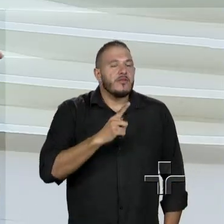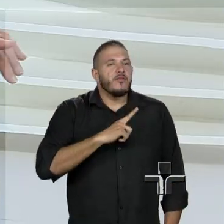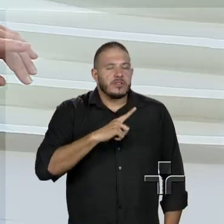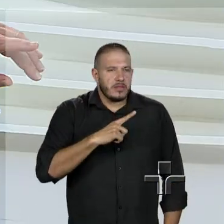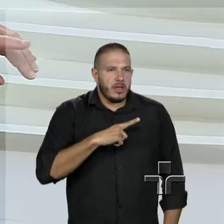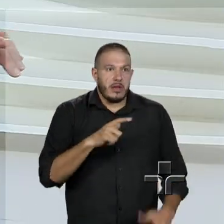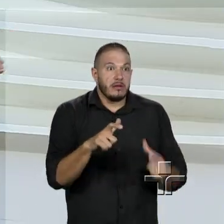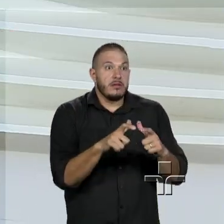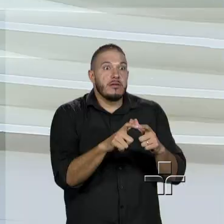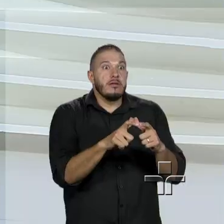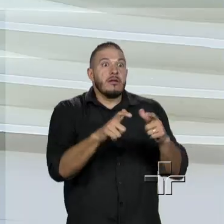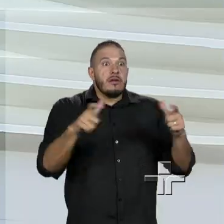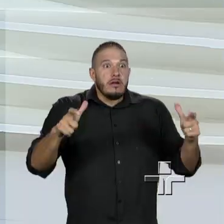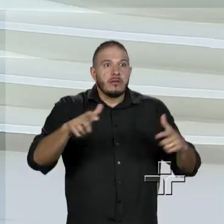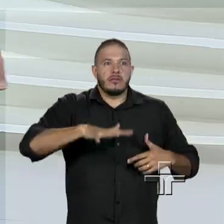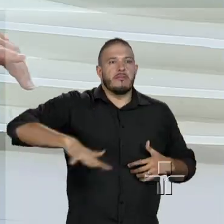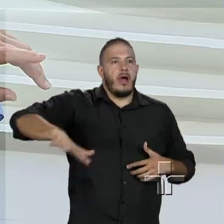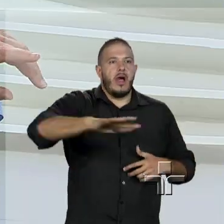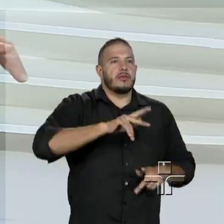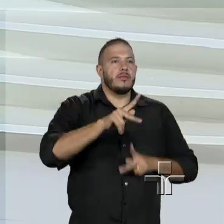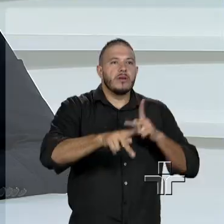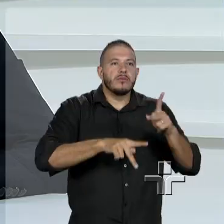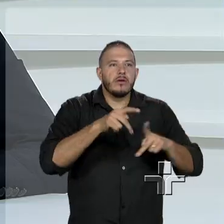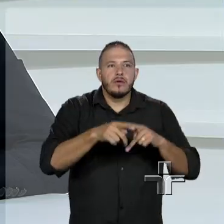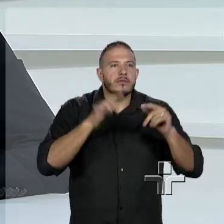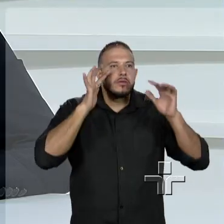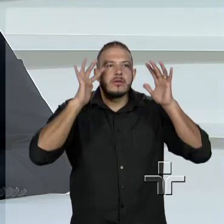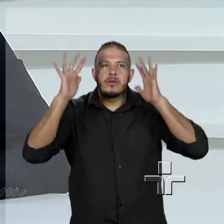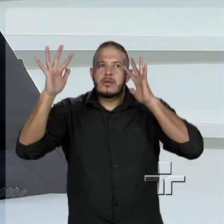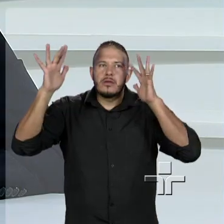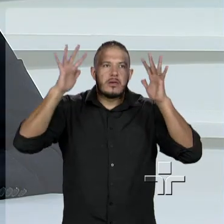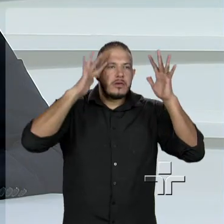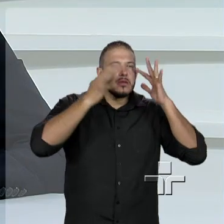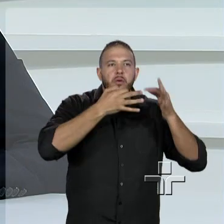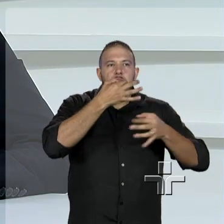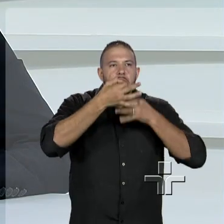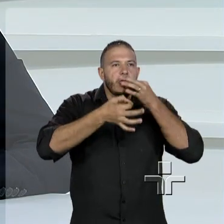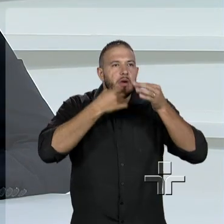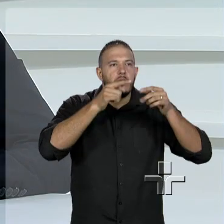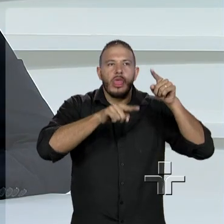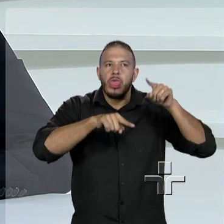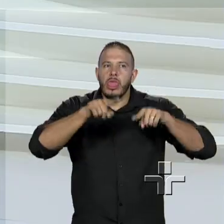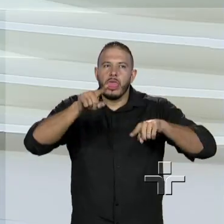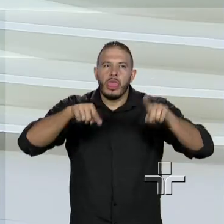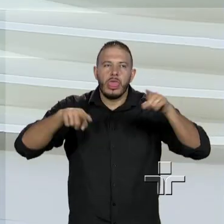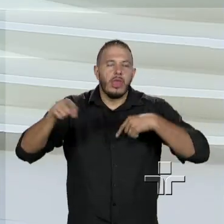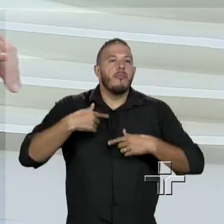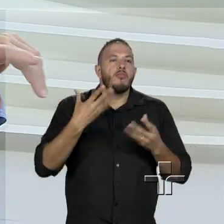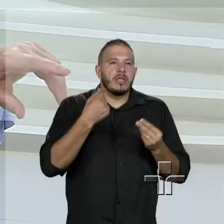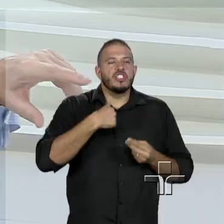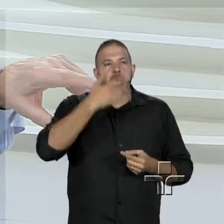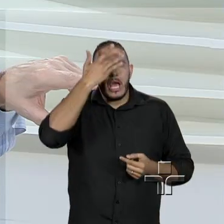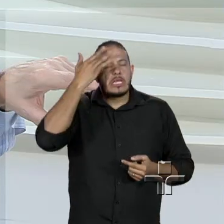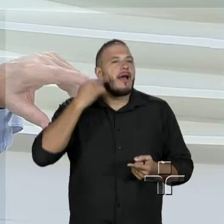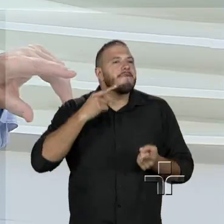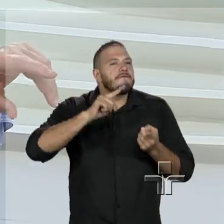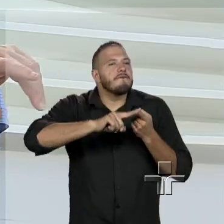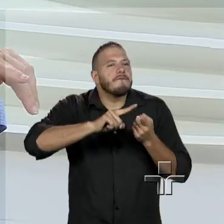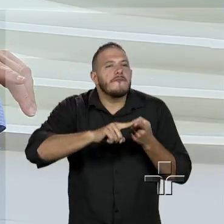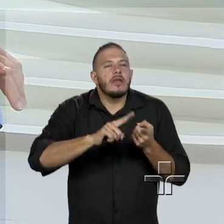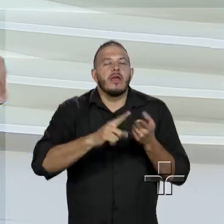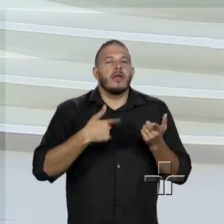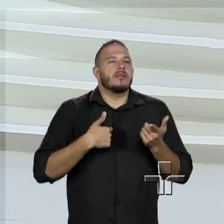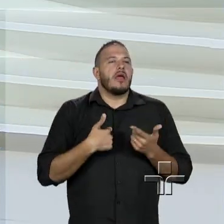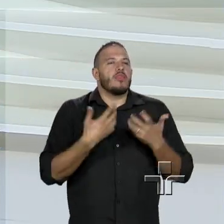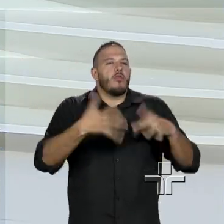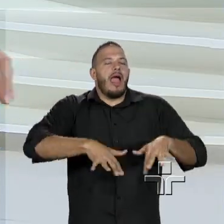massa flutuando, variando, a massa procurando vingança, não procura justiça.